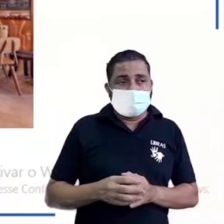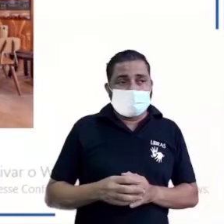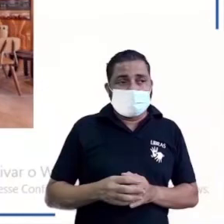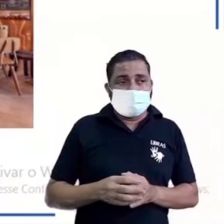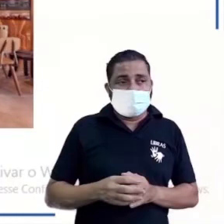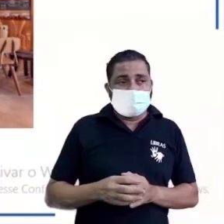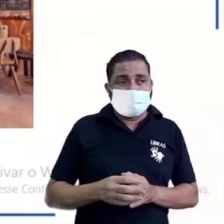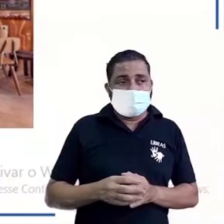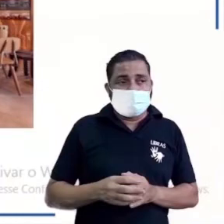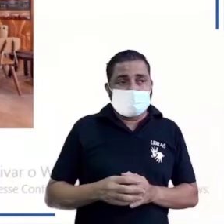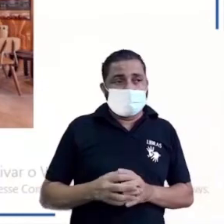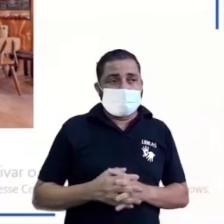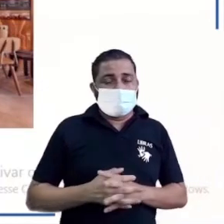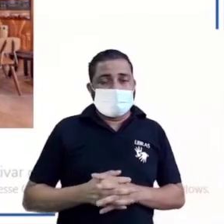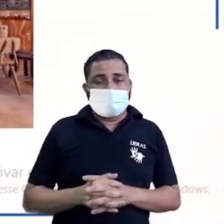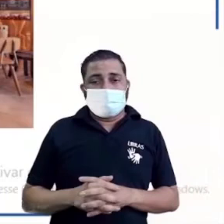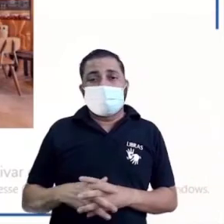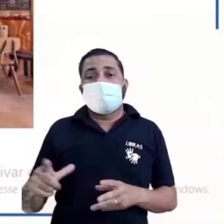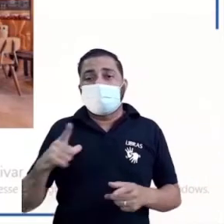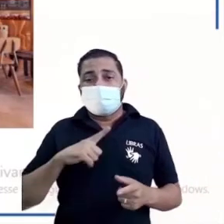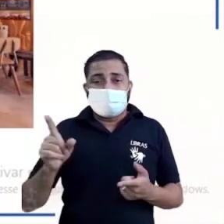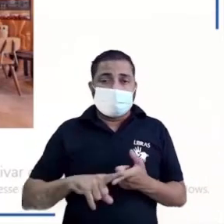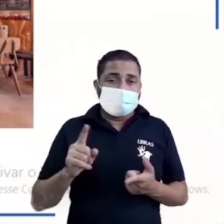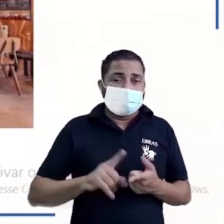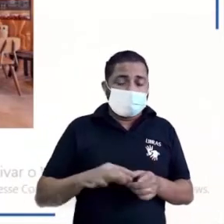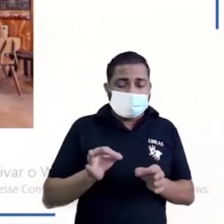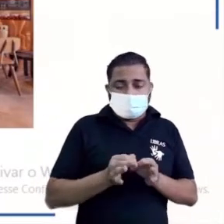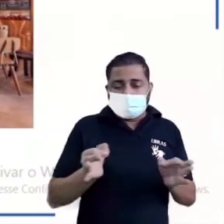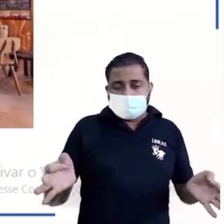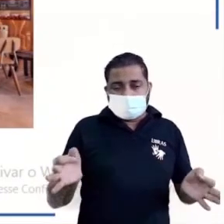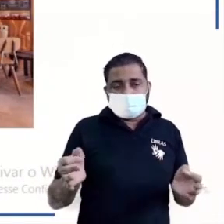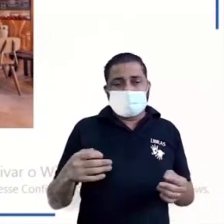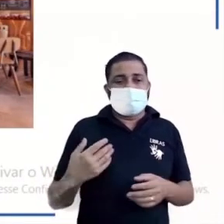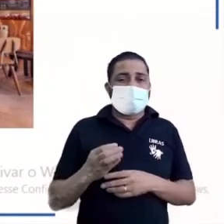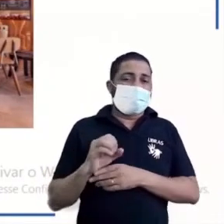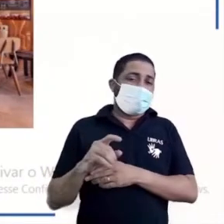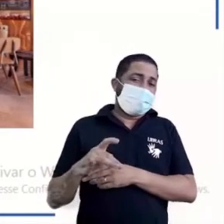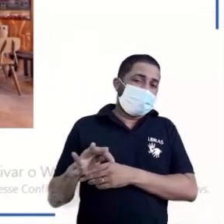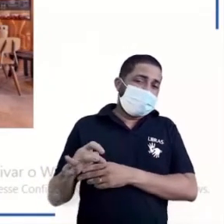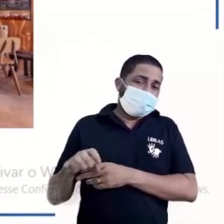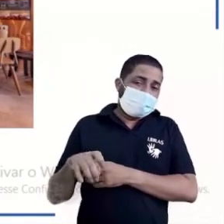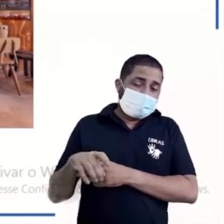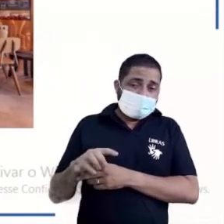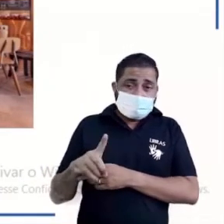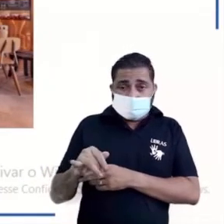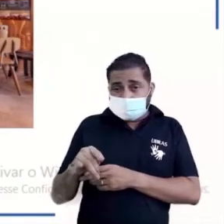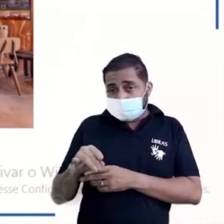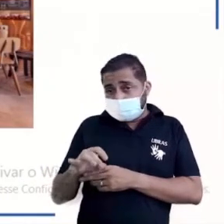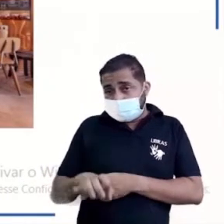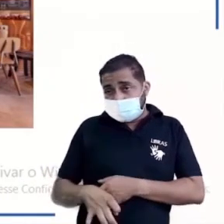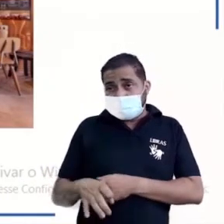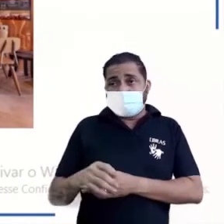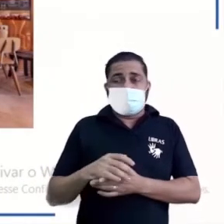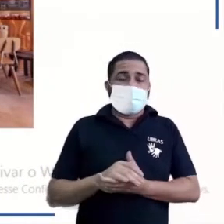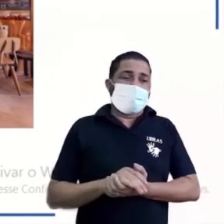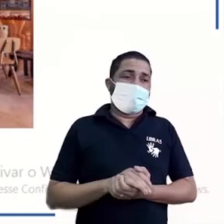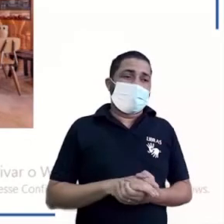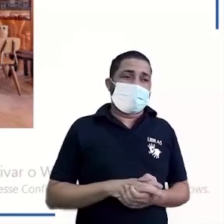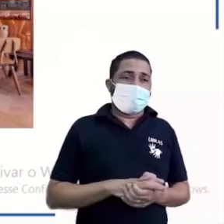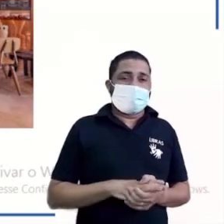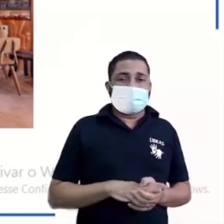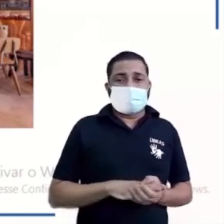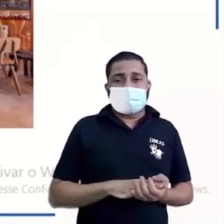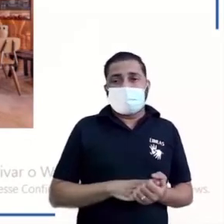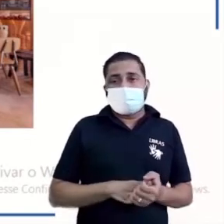mais refinadas. Nós temos também simplicidade versus complexidade, né? Simplicidade, por exemplo,